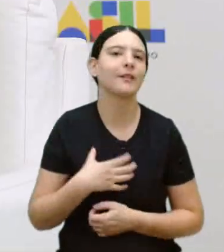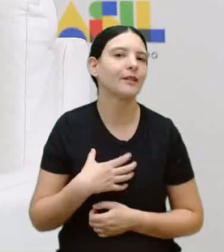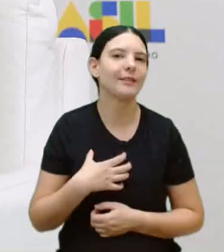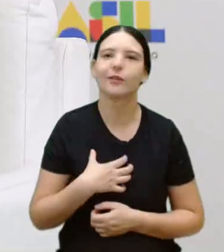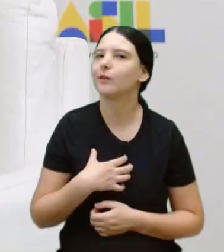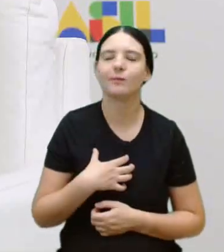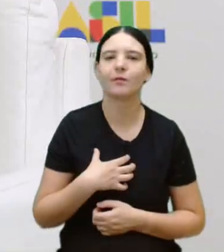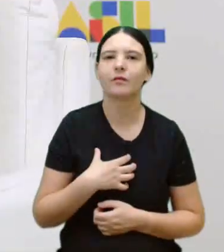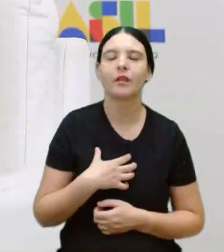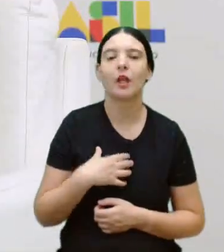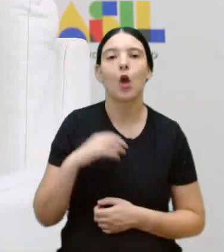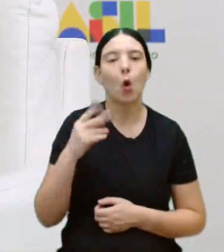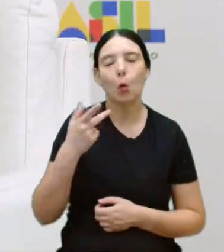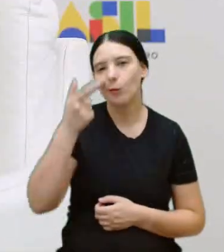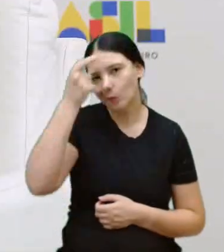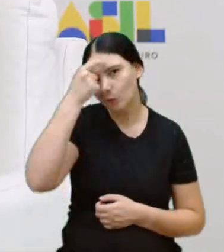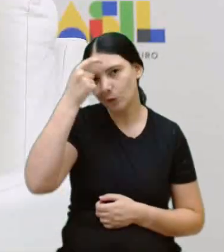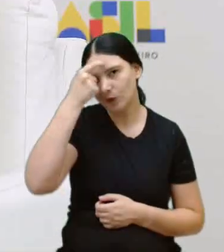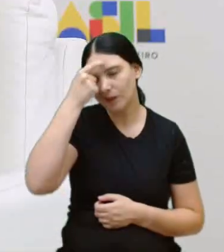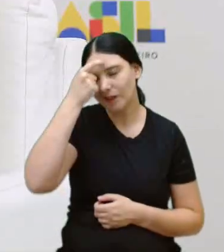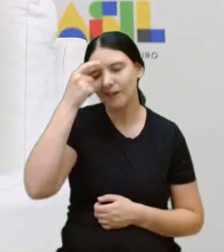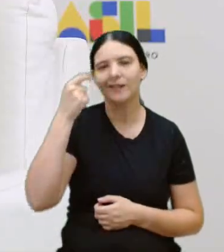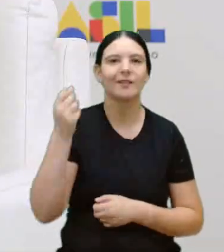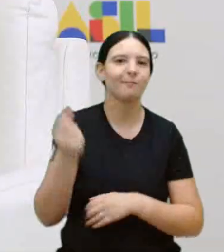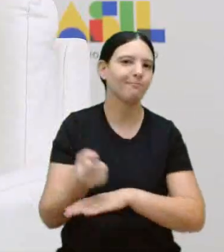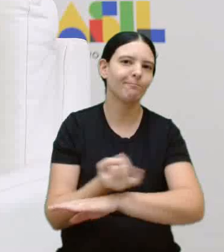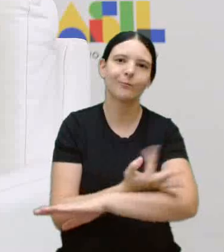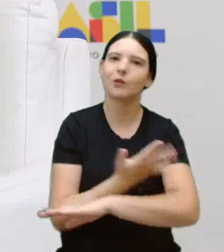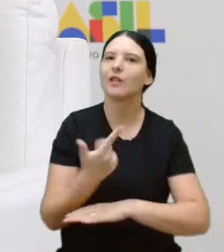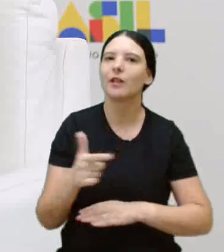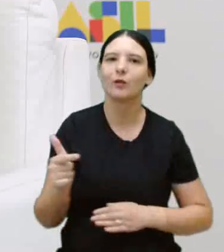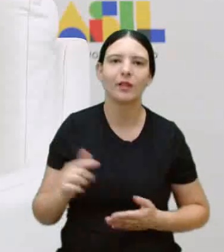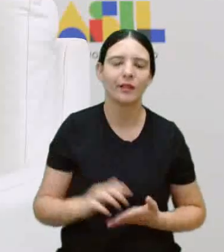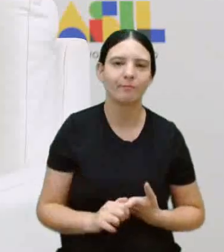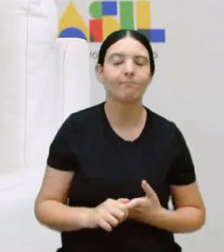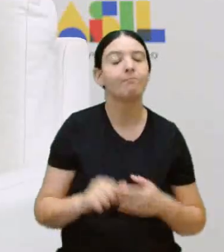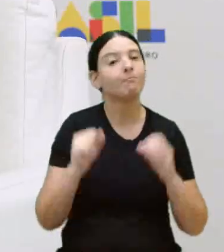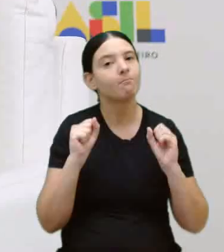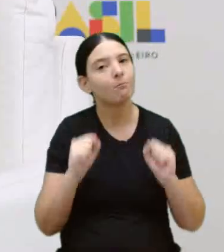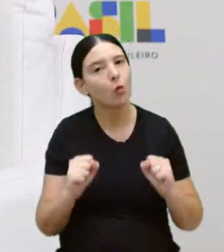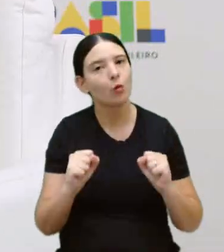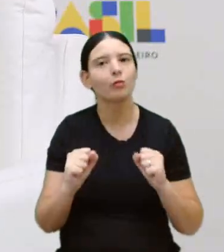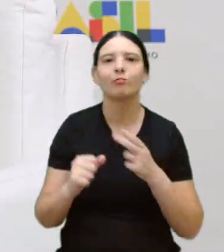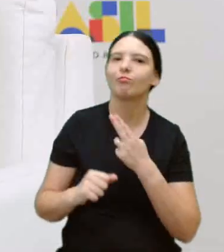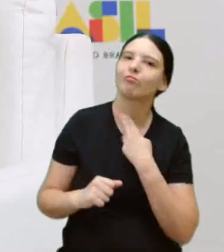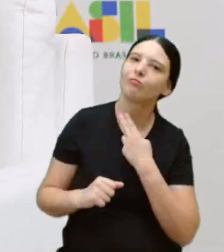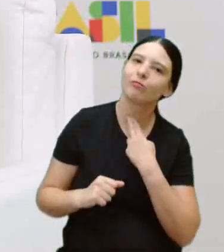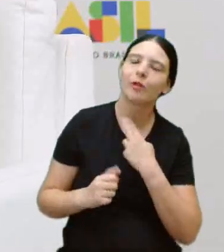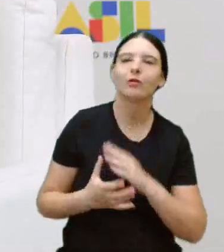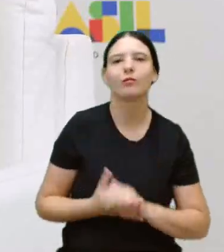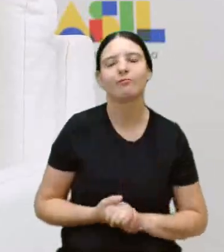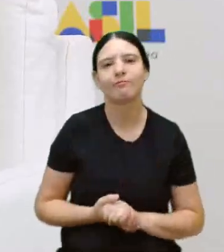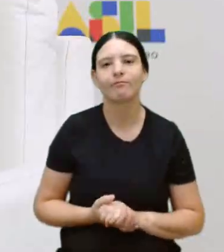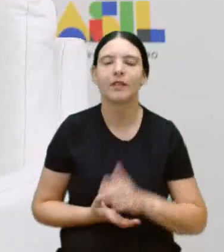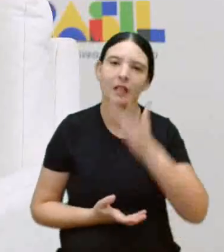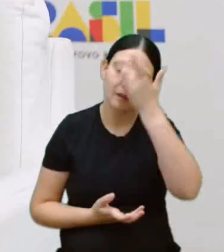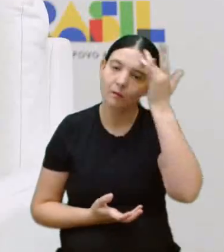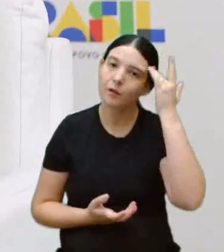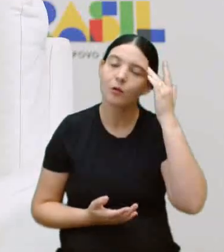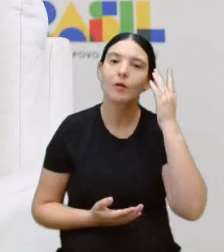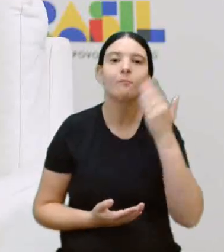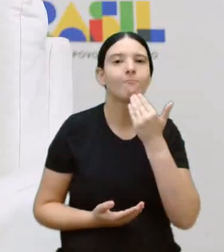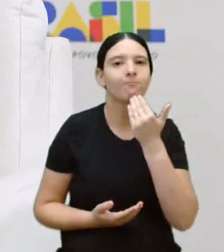tem consciência emocional para dizer, eu posso, eu não posso. Aí as pessoas prometem entregar a